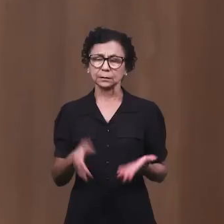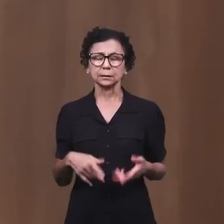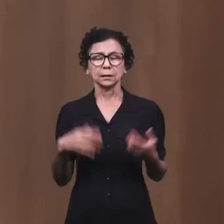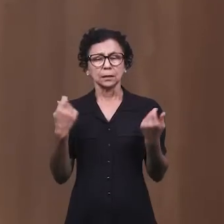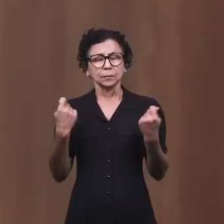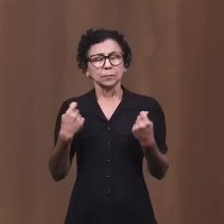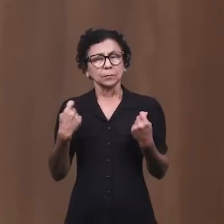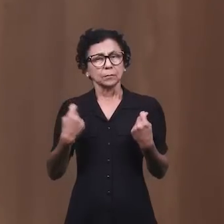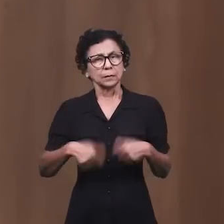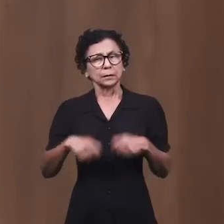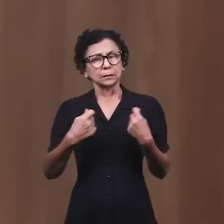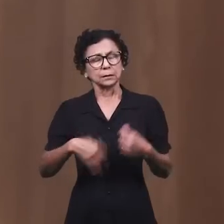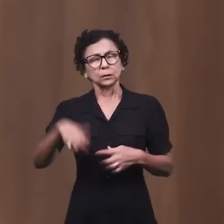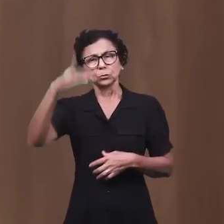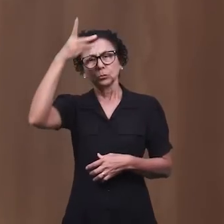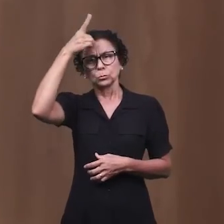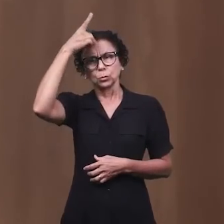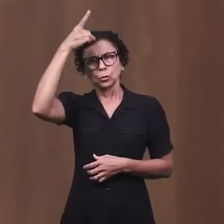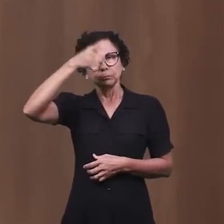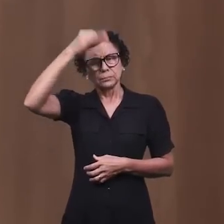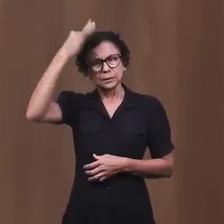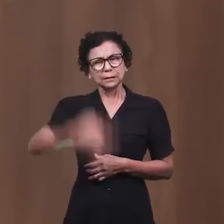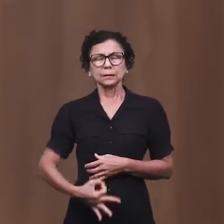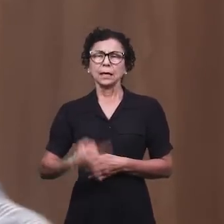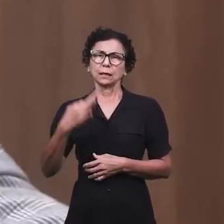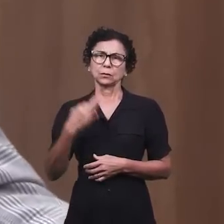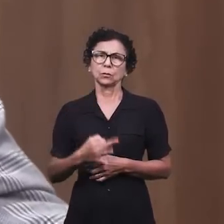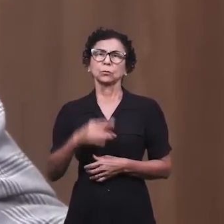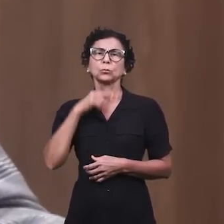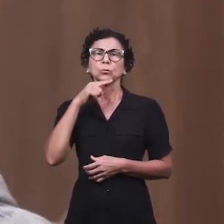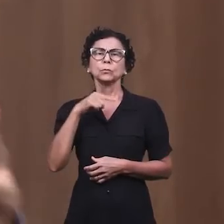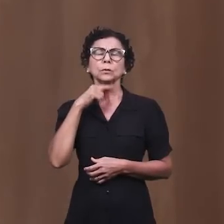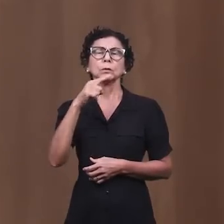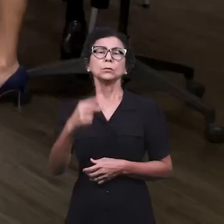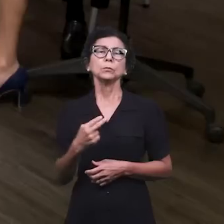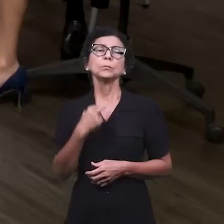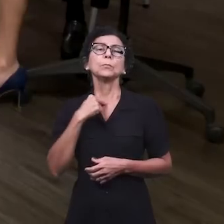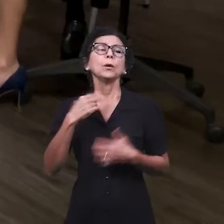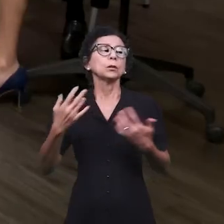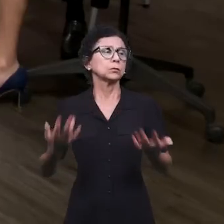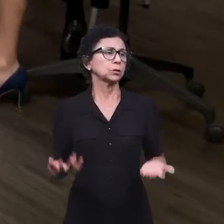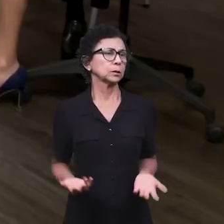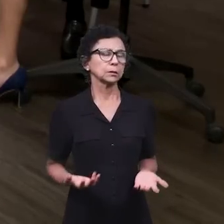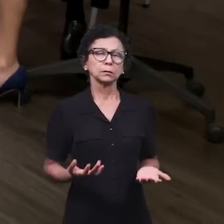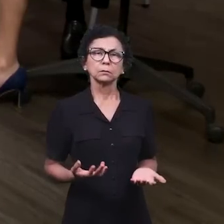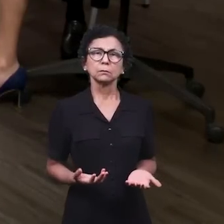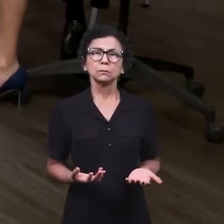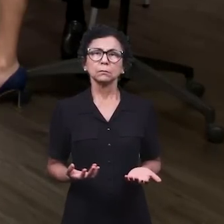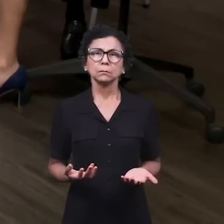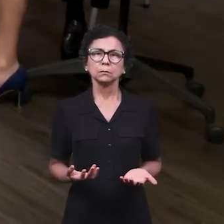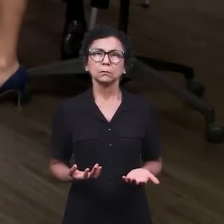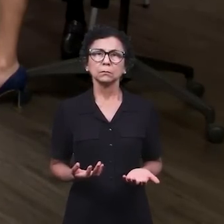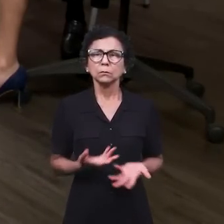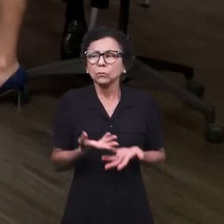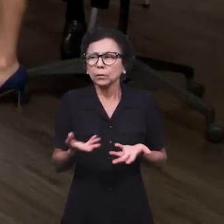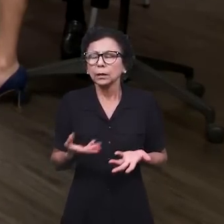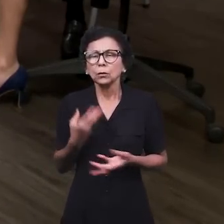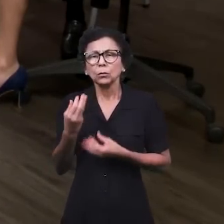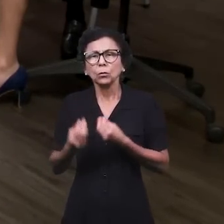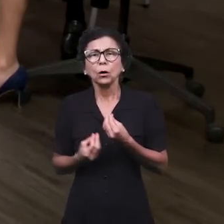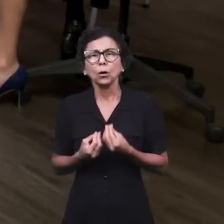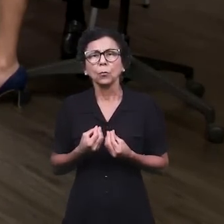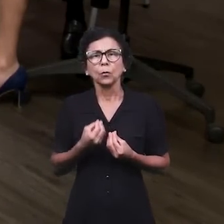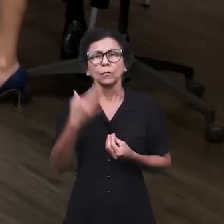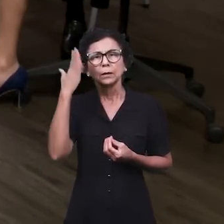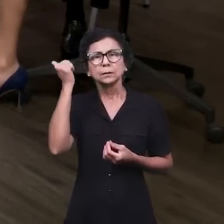você transmite um dom dessa forma, o visitante, mas o Espírito Santo não é onisciente, ele não sabe. Como é que ele não vai saber a idade de uma pessoa? Não,